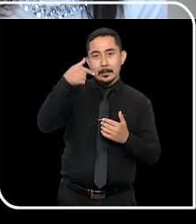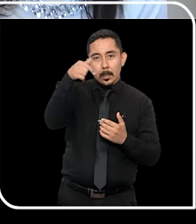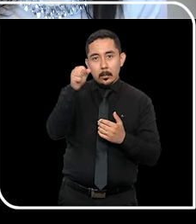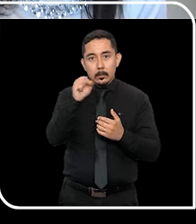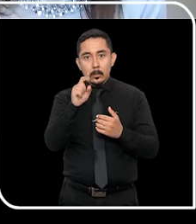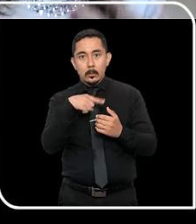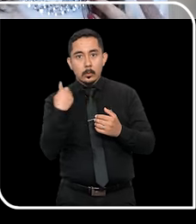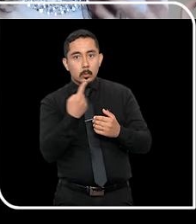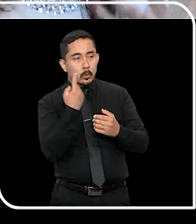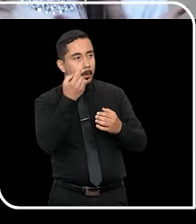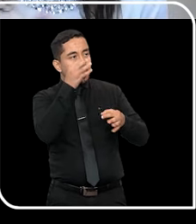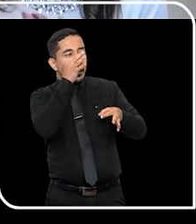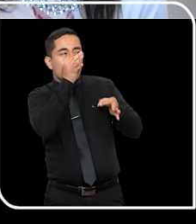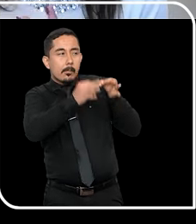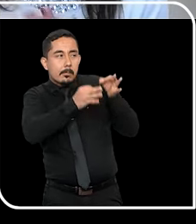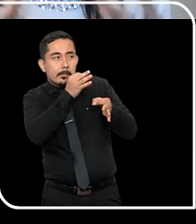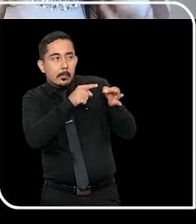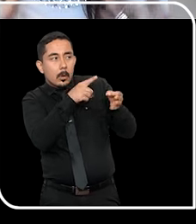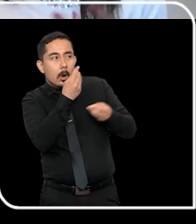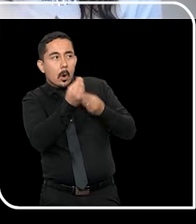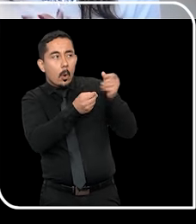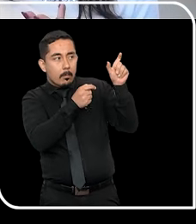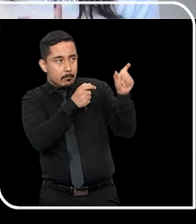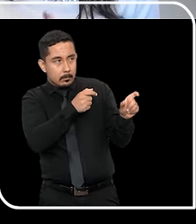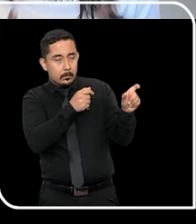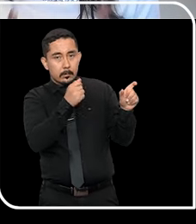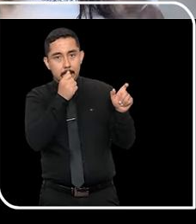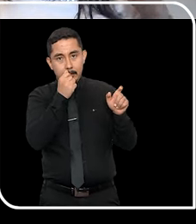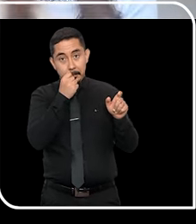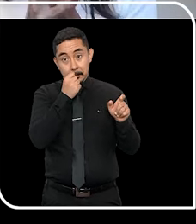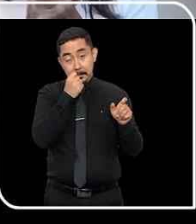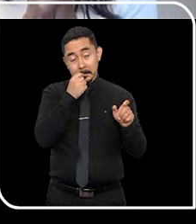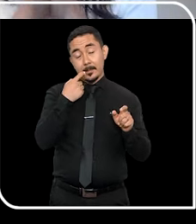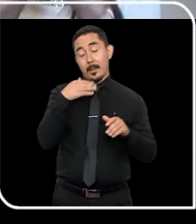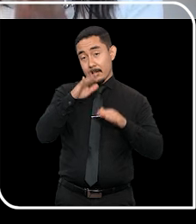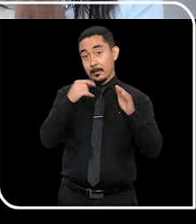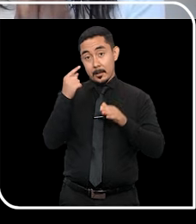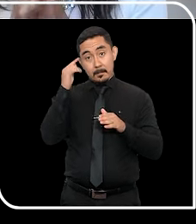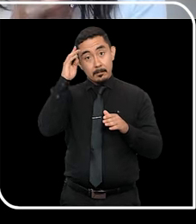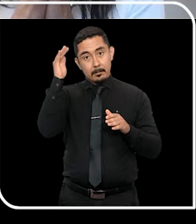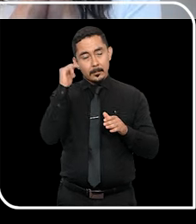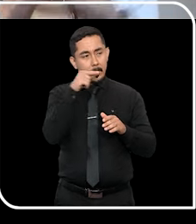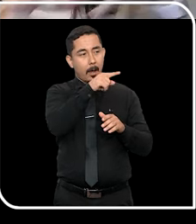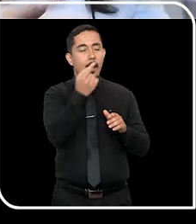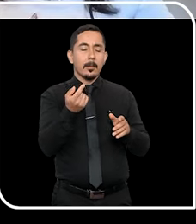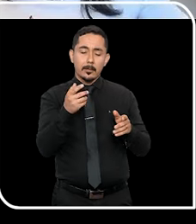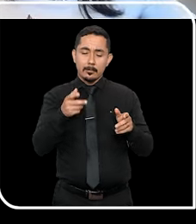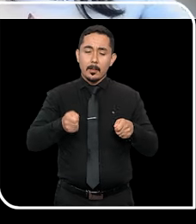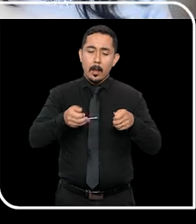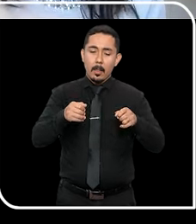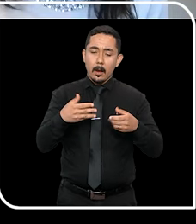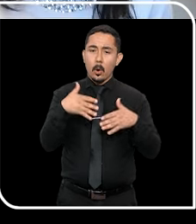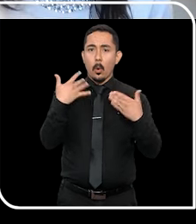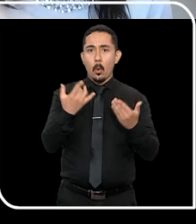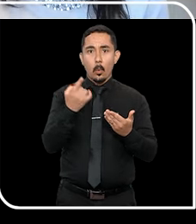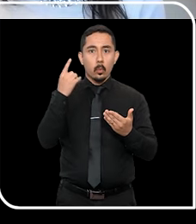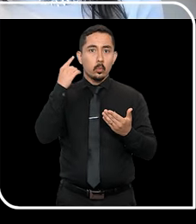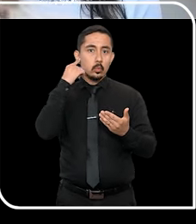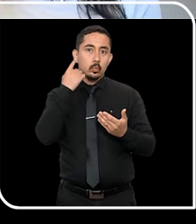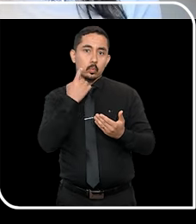pra gente fazer um pré-julgamento de como que a pessoa é né você Eu imagino assim a um cadeirante uma pessoa com uma deficiência